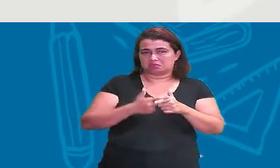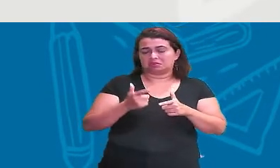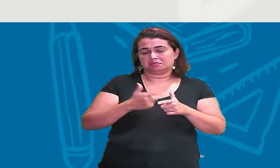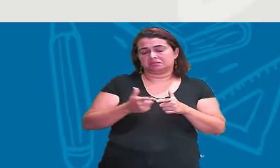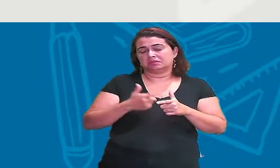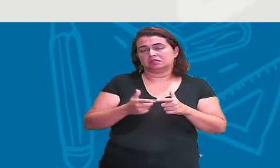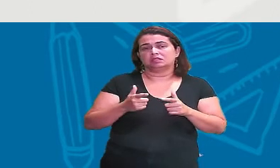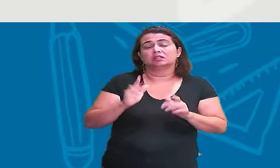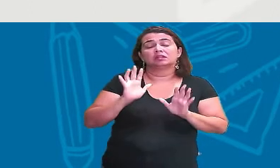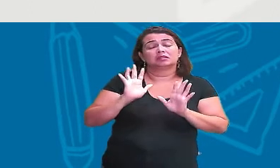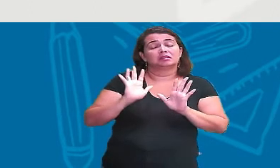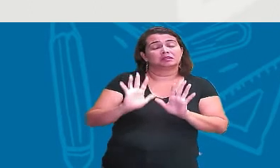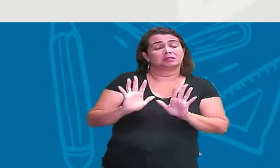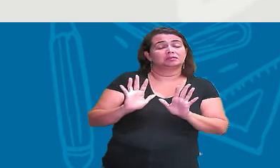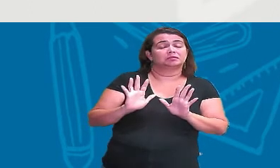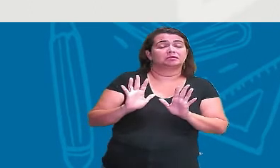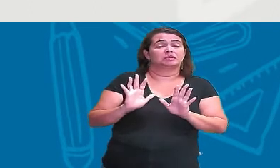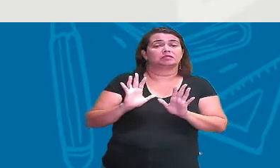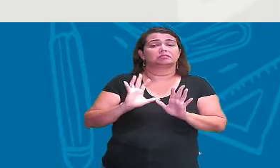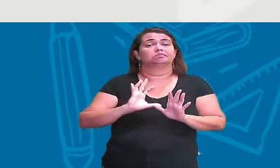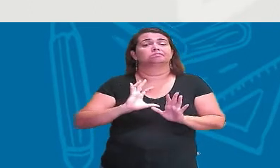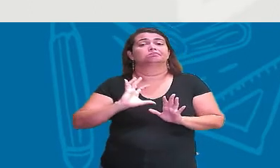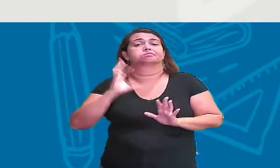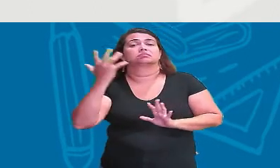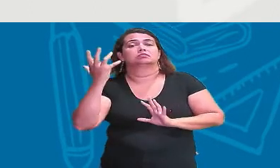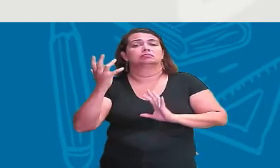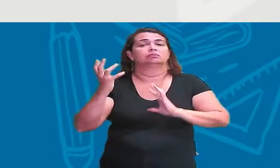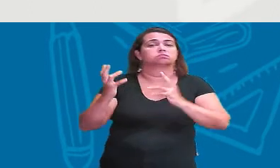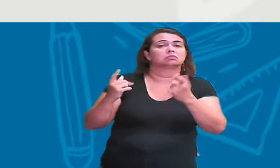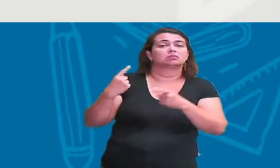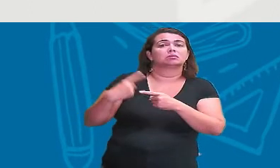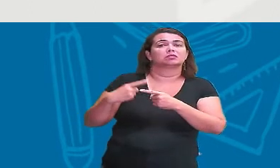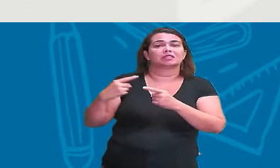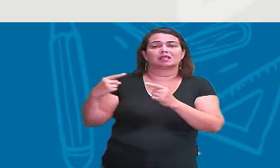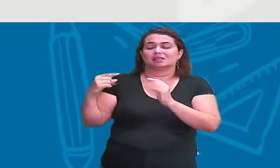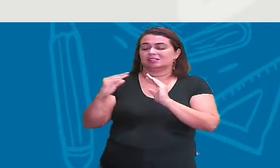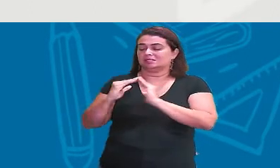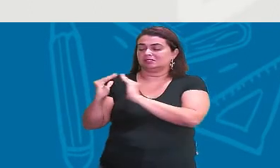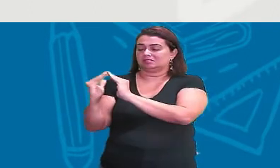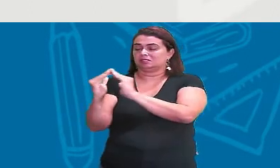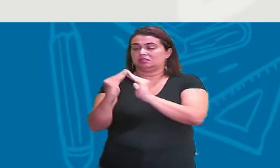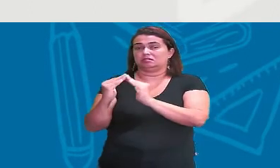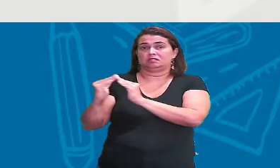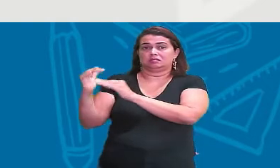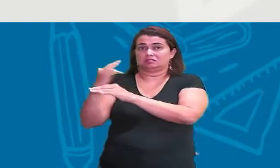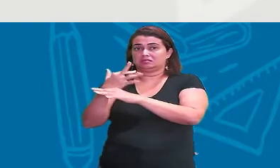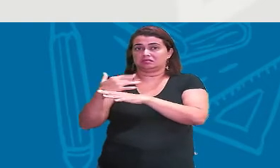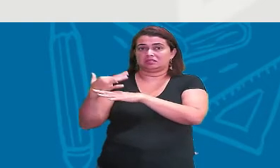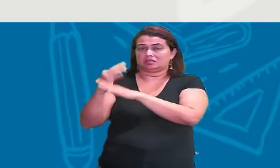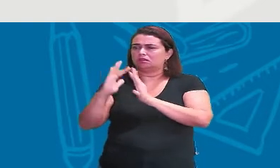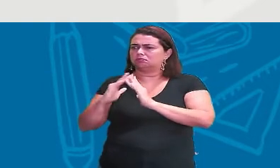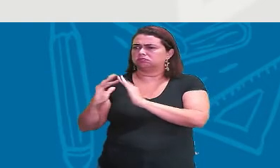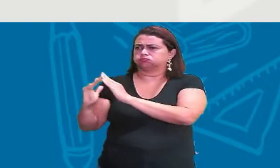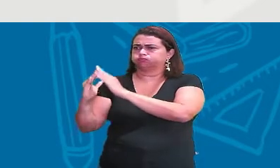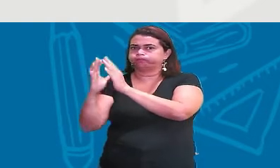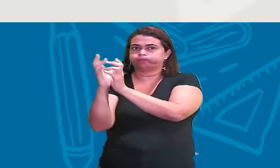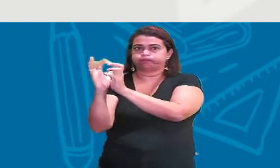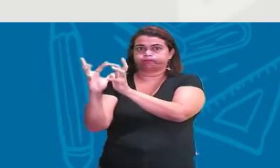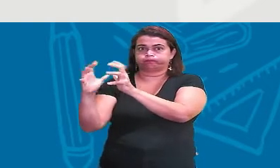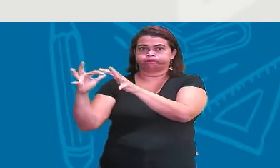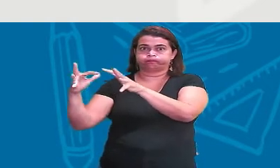também, surgiram com o crescimento desordenado das cidades e com algumas áreas rurais sendo